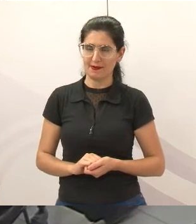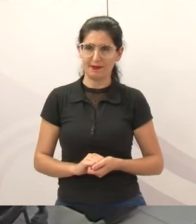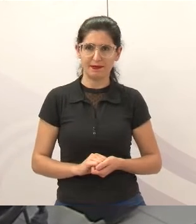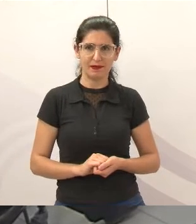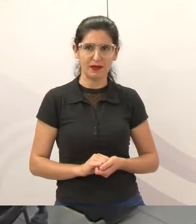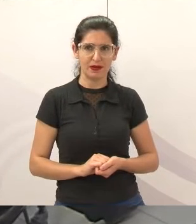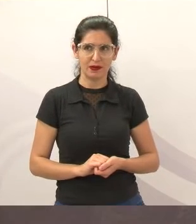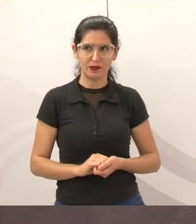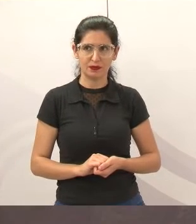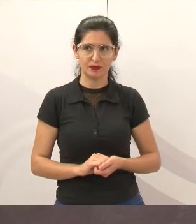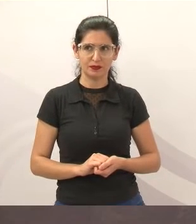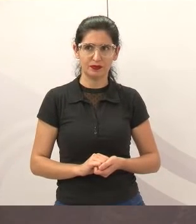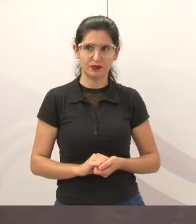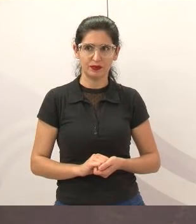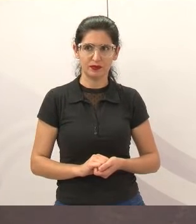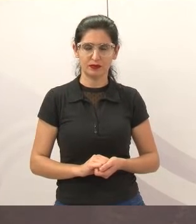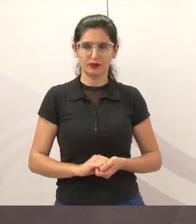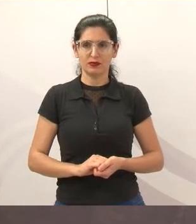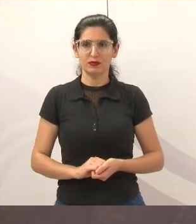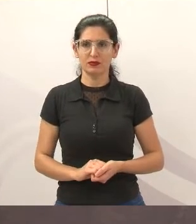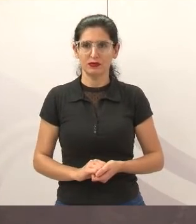Portanto,